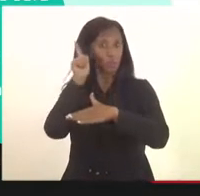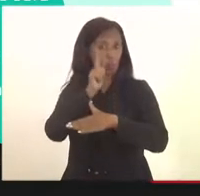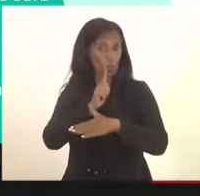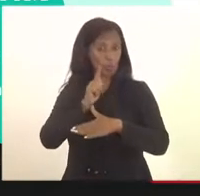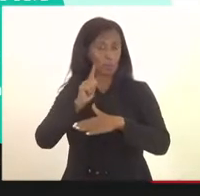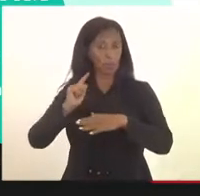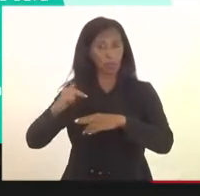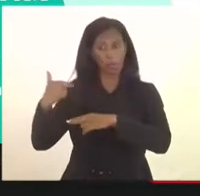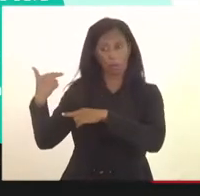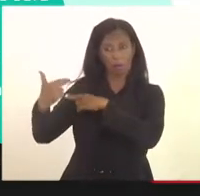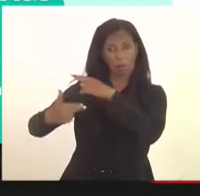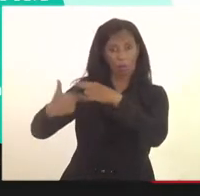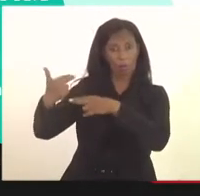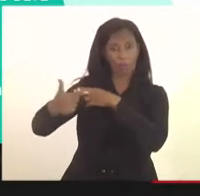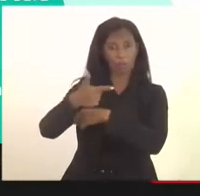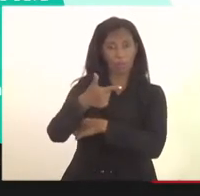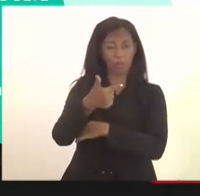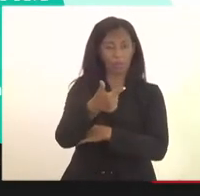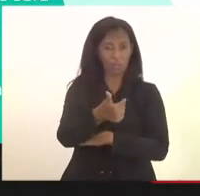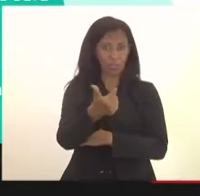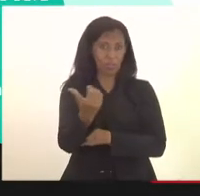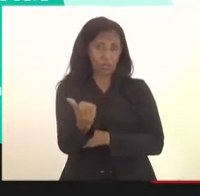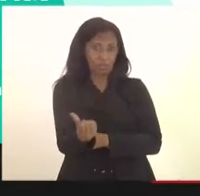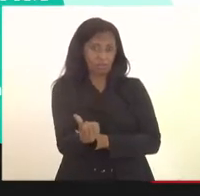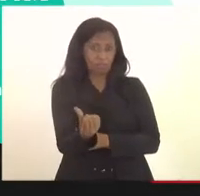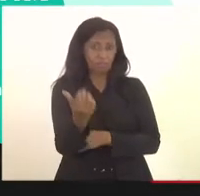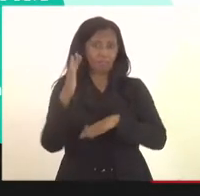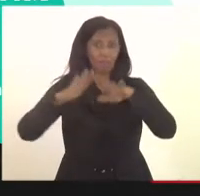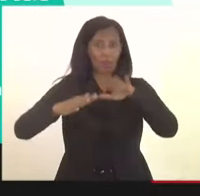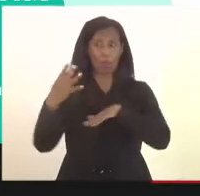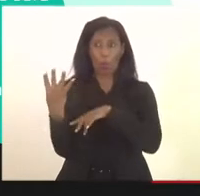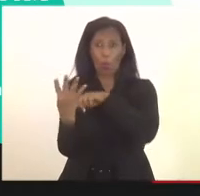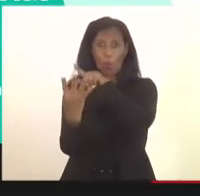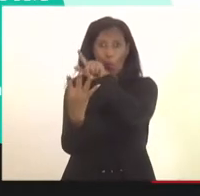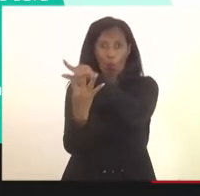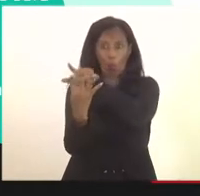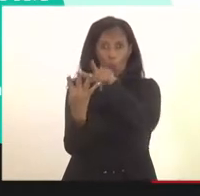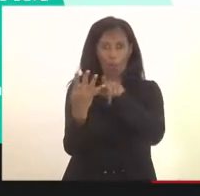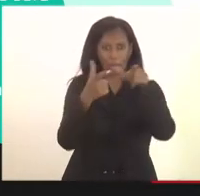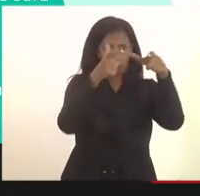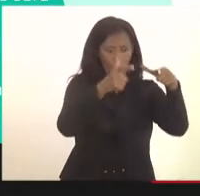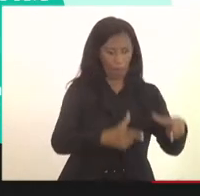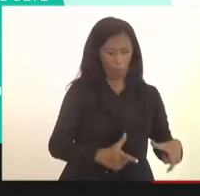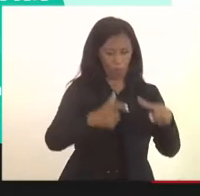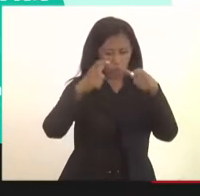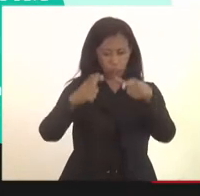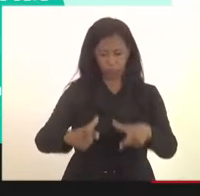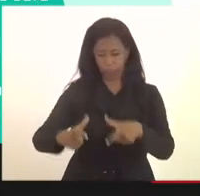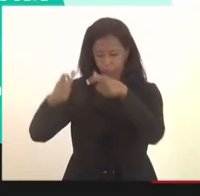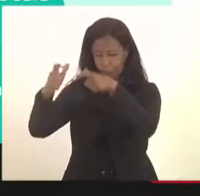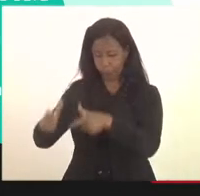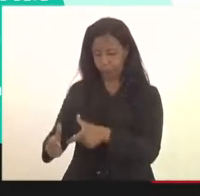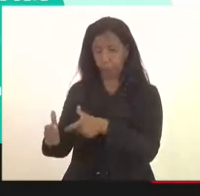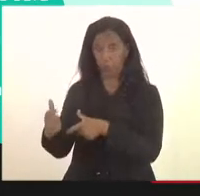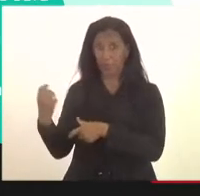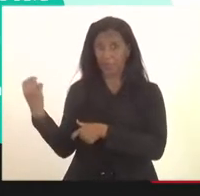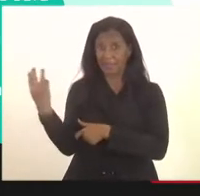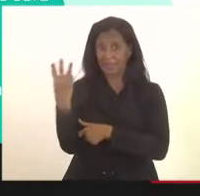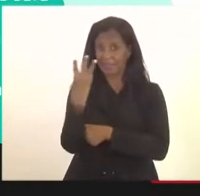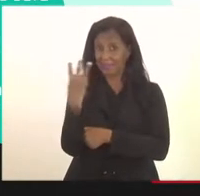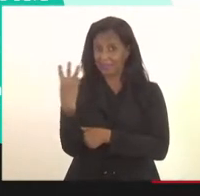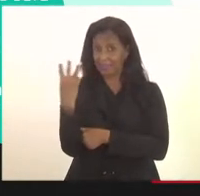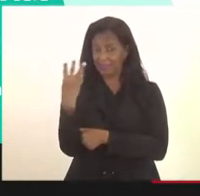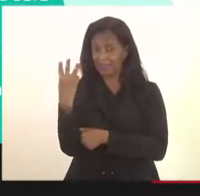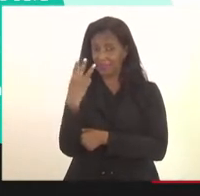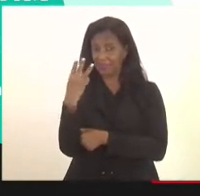16. Basicamente, a gente tem o compromisso de furar 4 poços exploratórios, em 3 blocos de concessão,